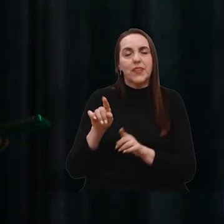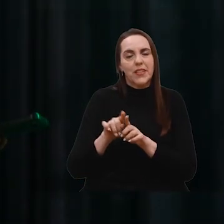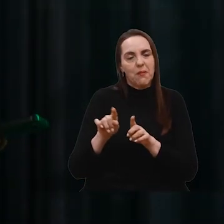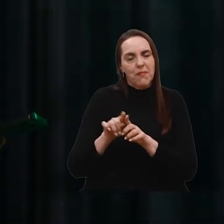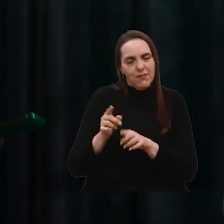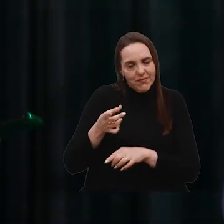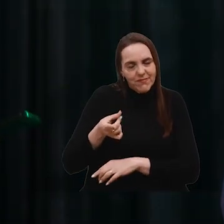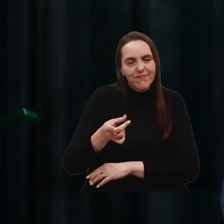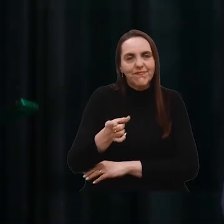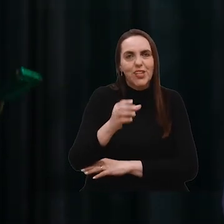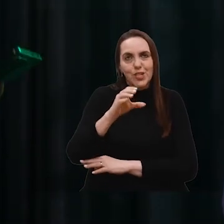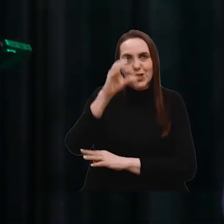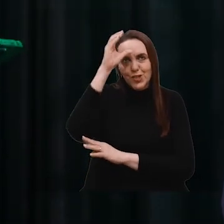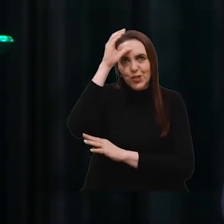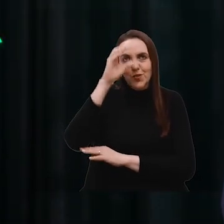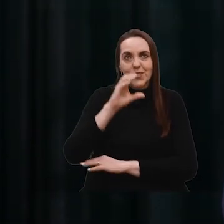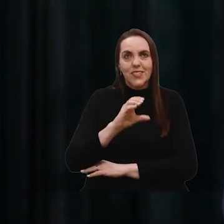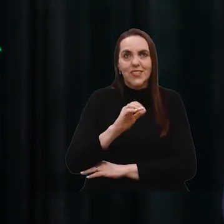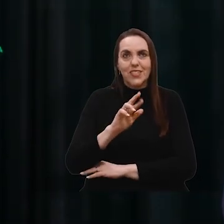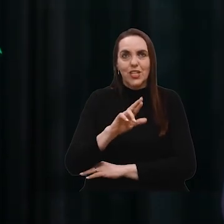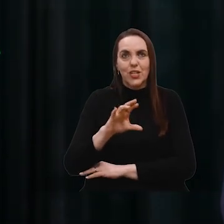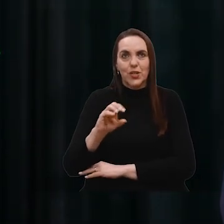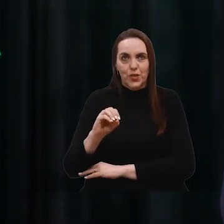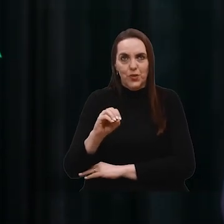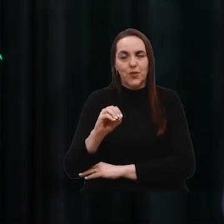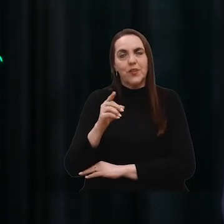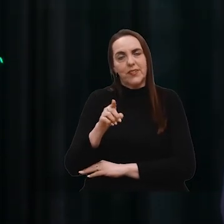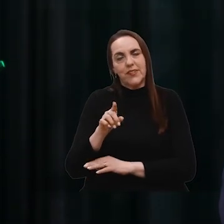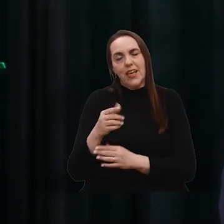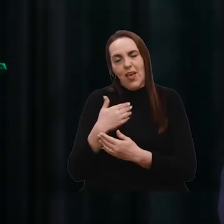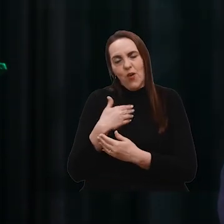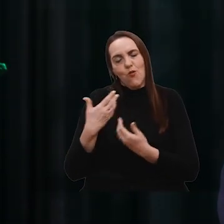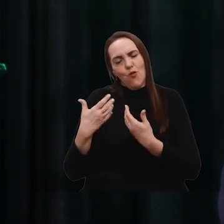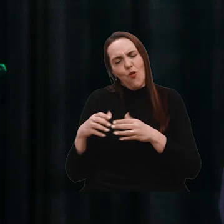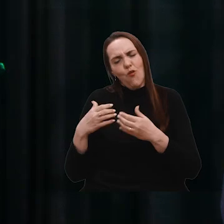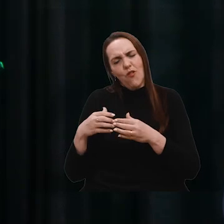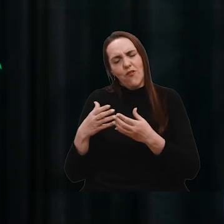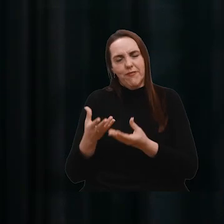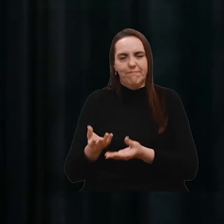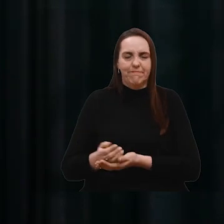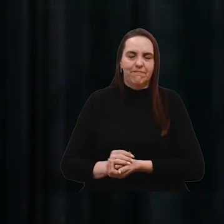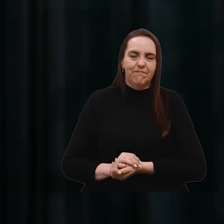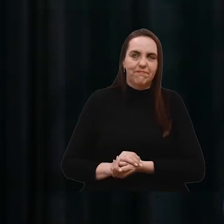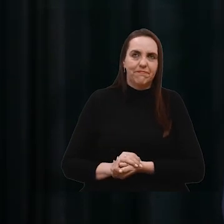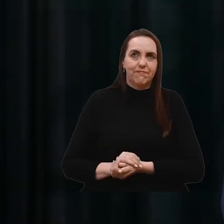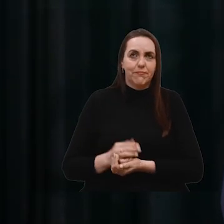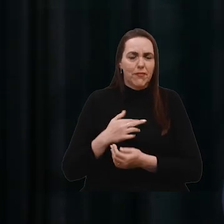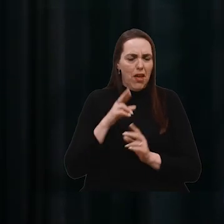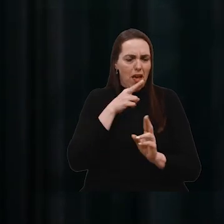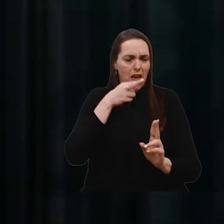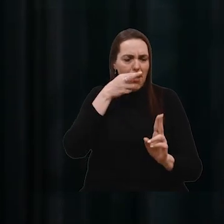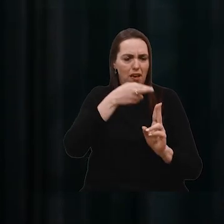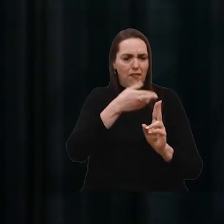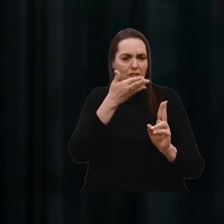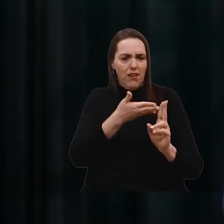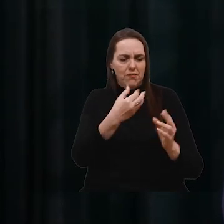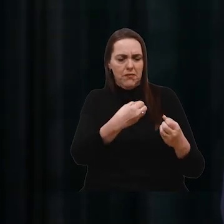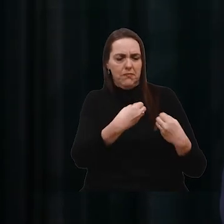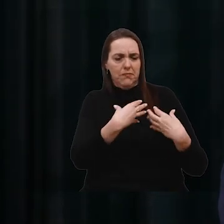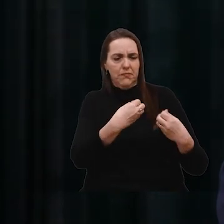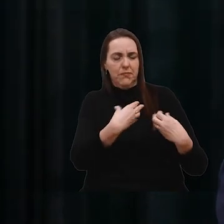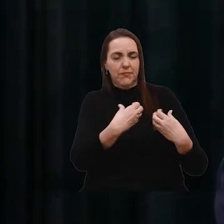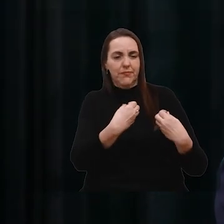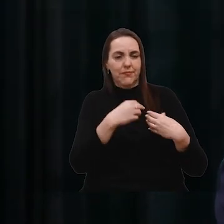Manuelito Savariz e o eterno tio Ciro Dutra Ferreira, com o qual eu convivi.